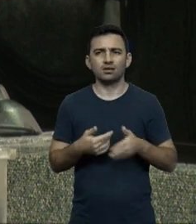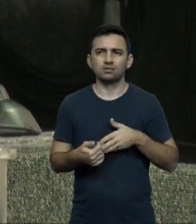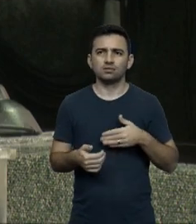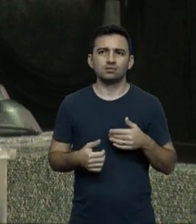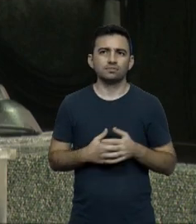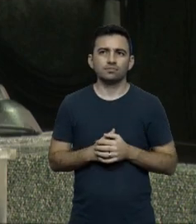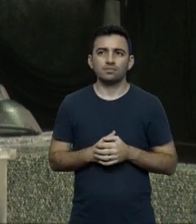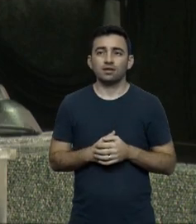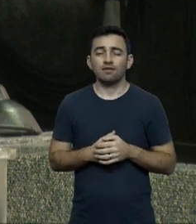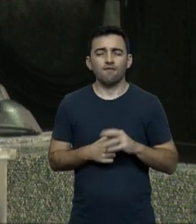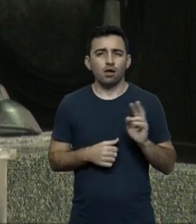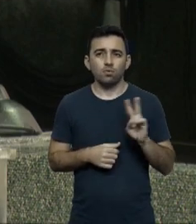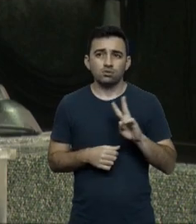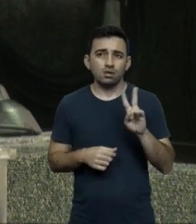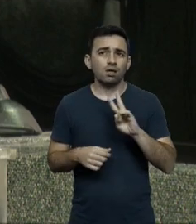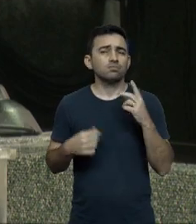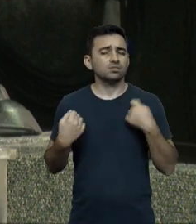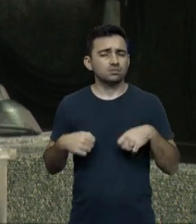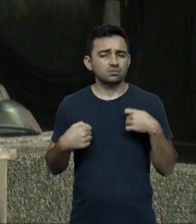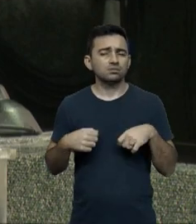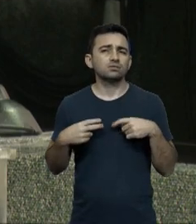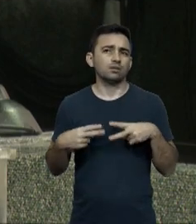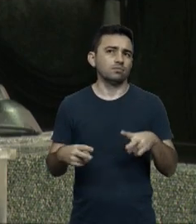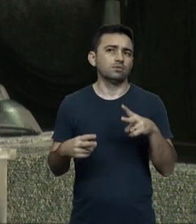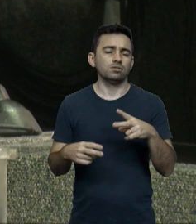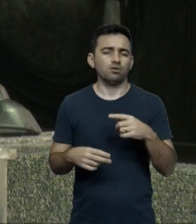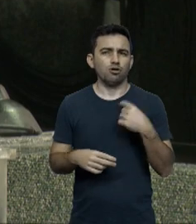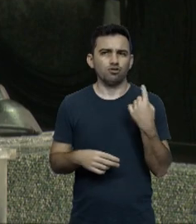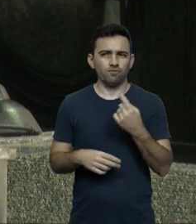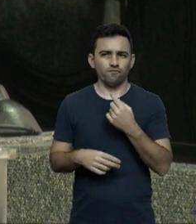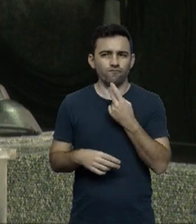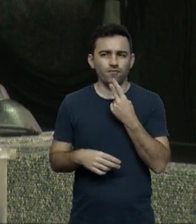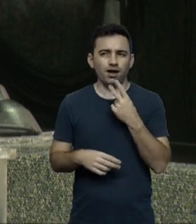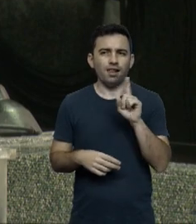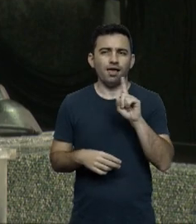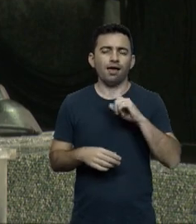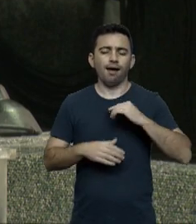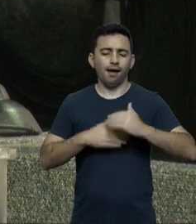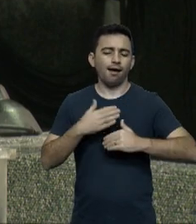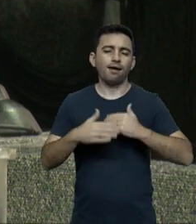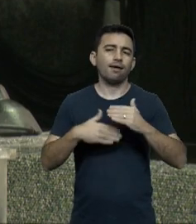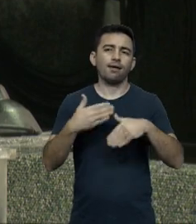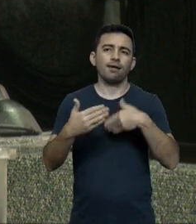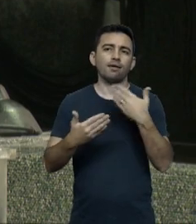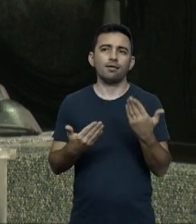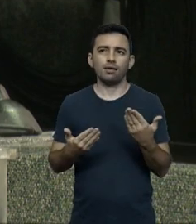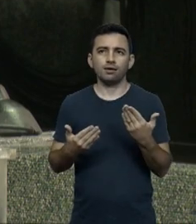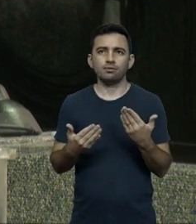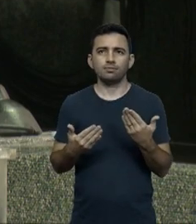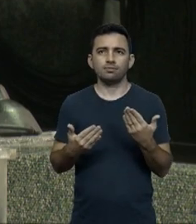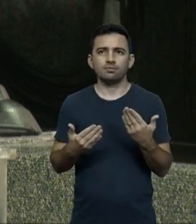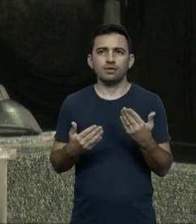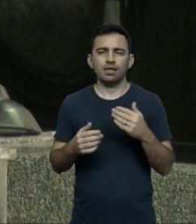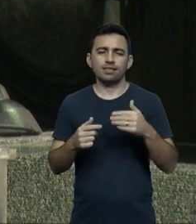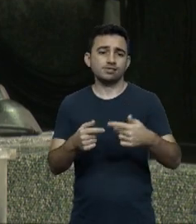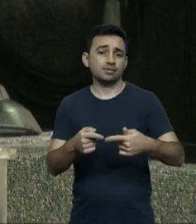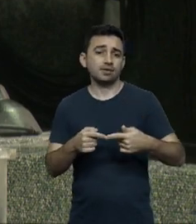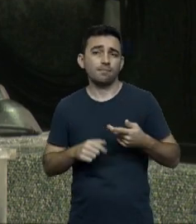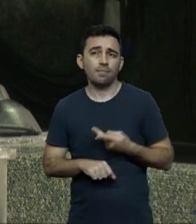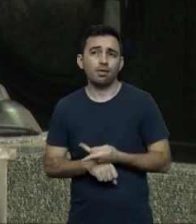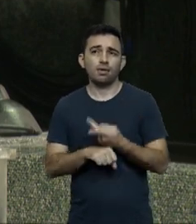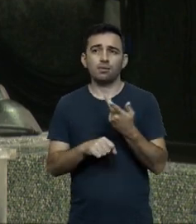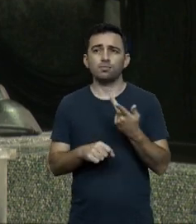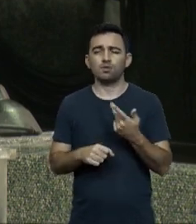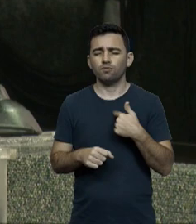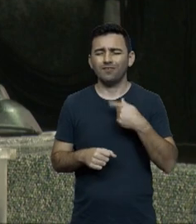que seja valorizada dessa forma nós não estamos falando de fazer carreira nós estamos falando de progressão de licença-prêmio não tô